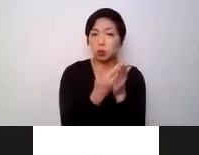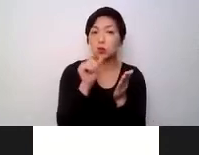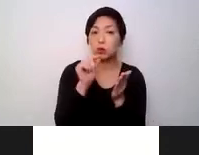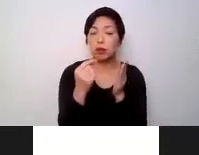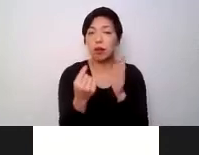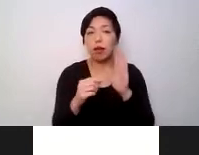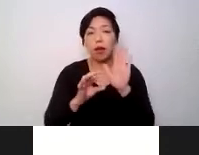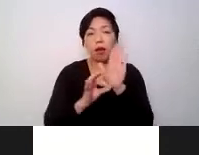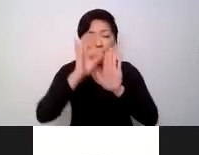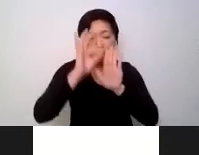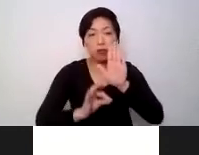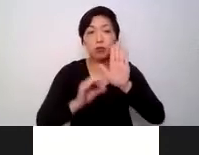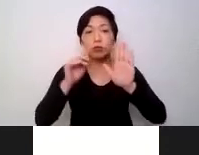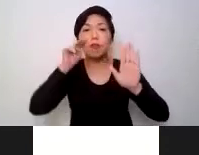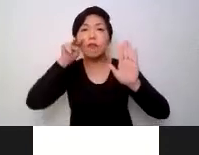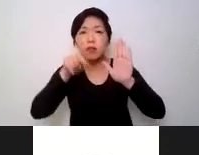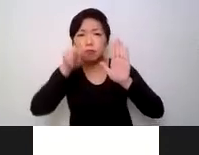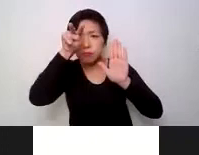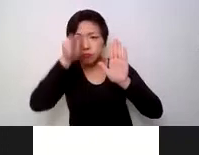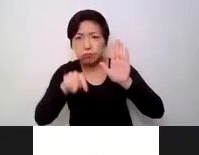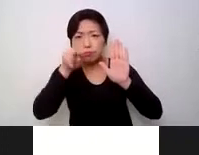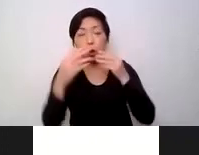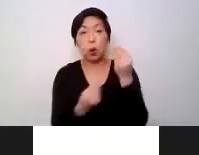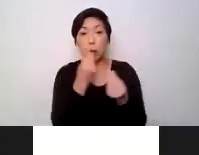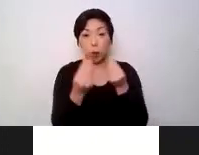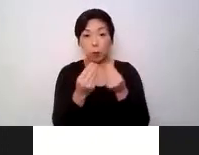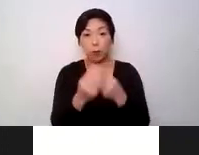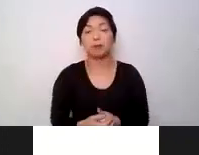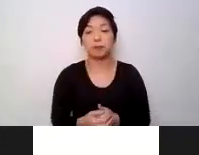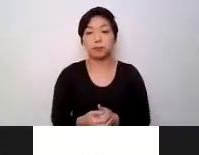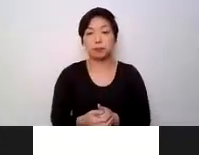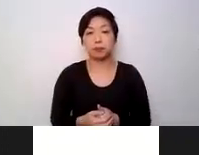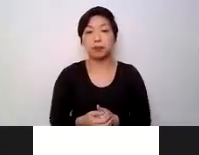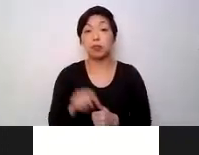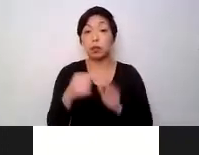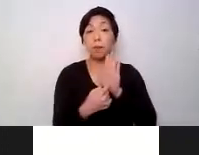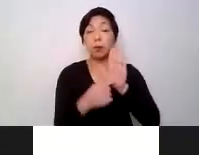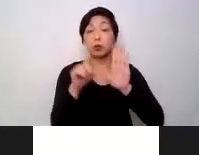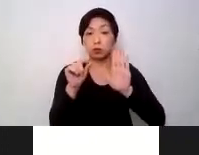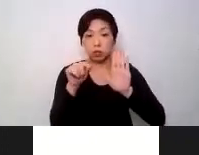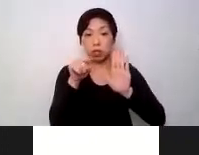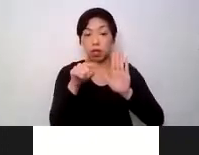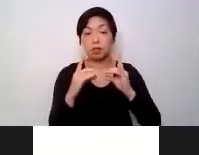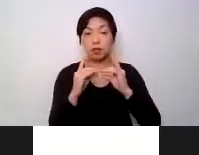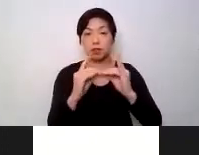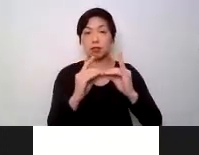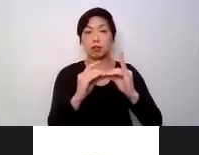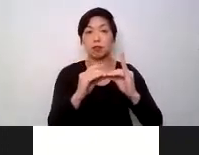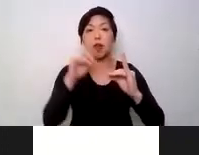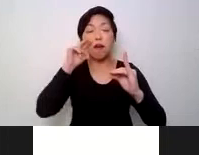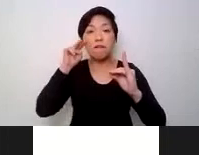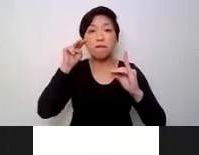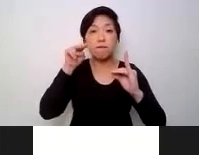da visão do observador olhando para lápide e para a pira o que mostra que esse monumento funerário ele é feito para que os